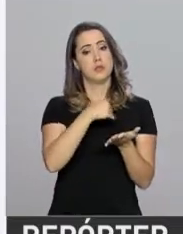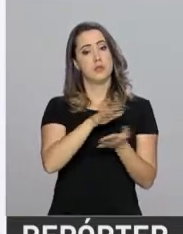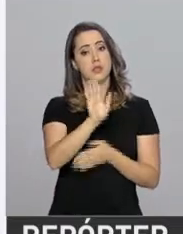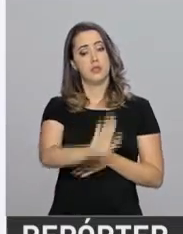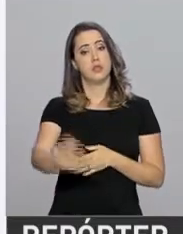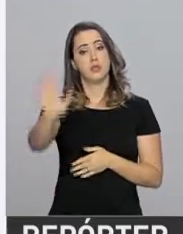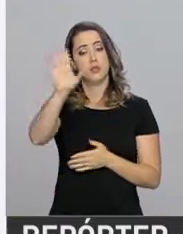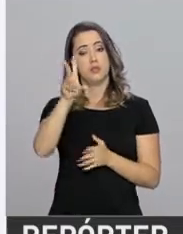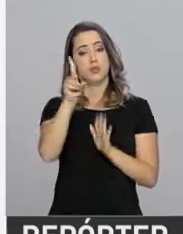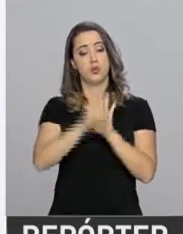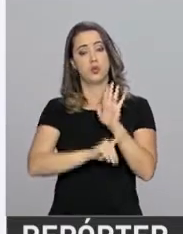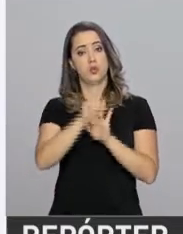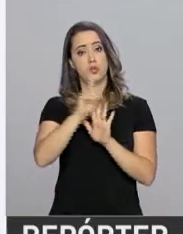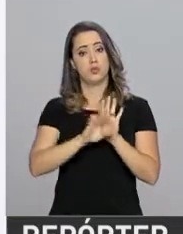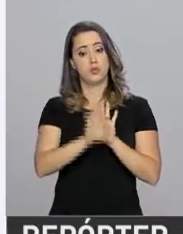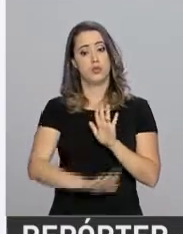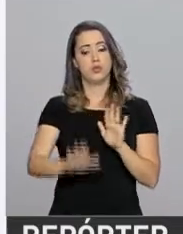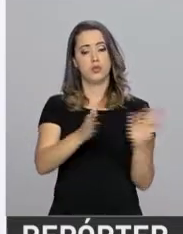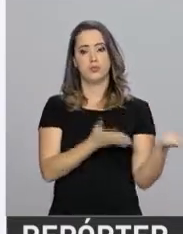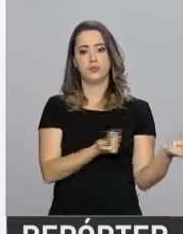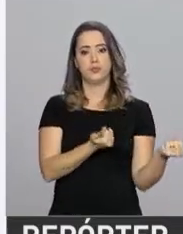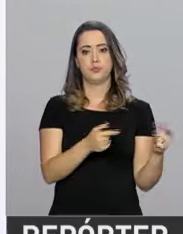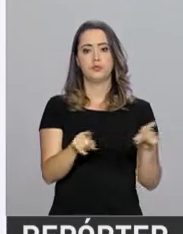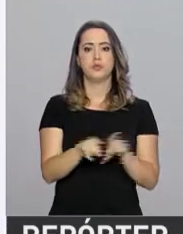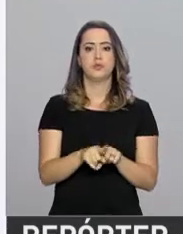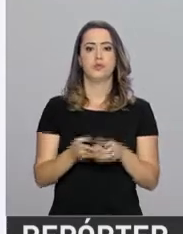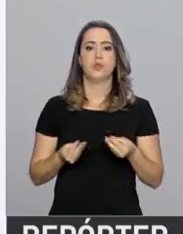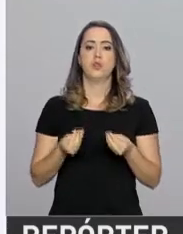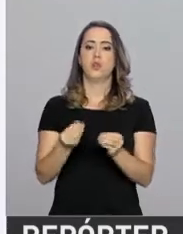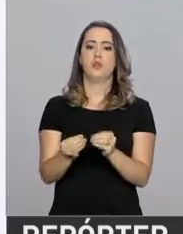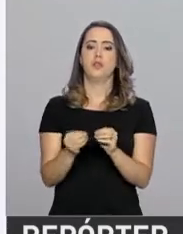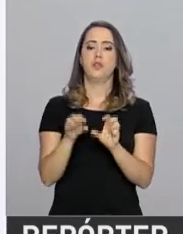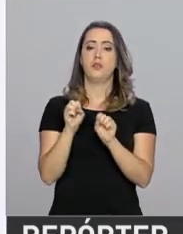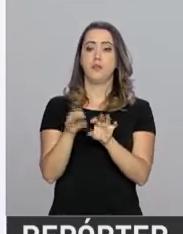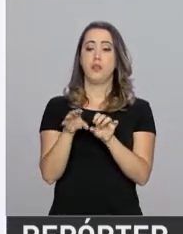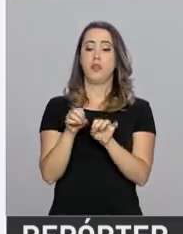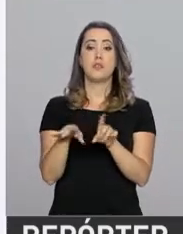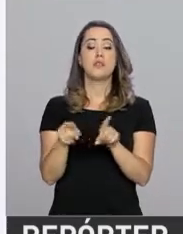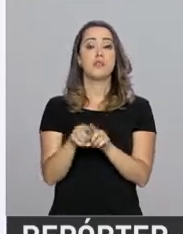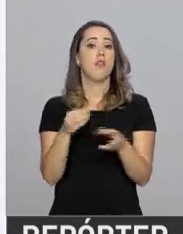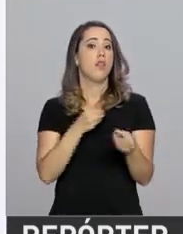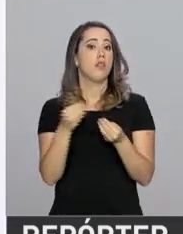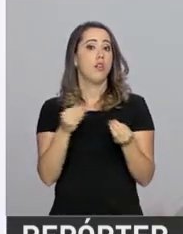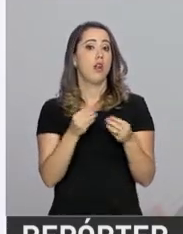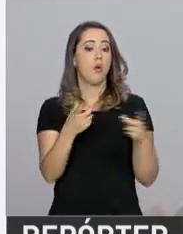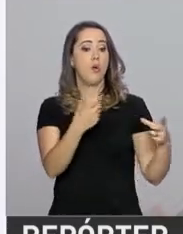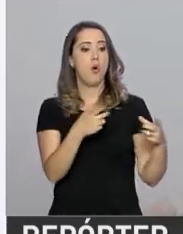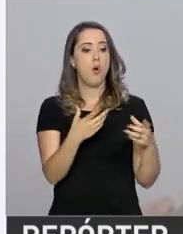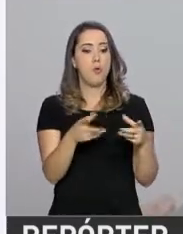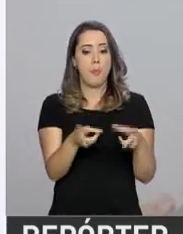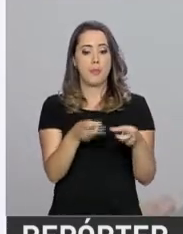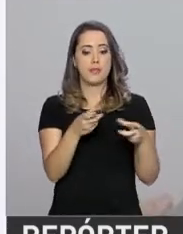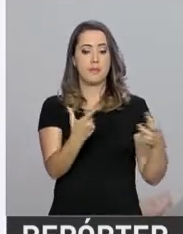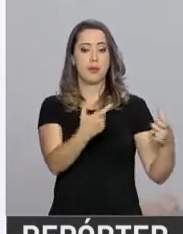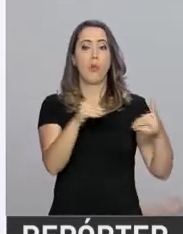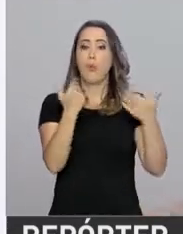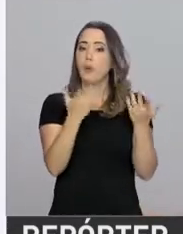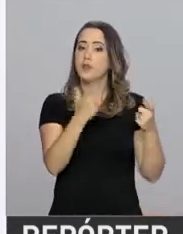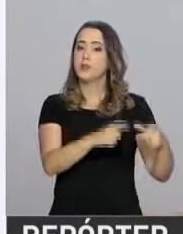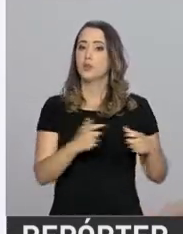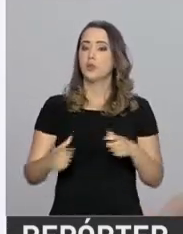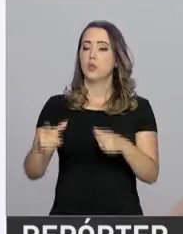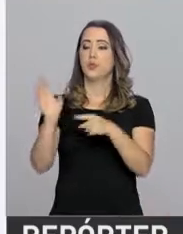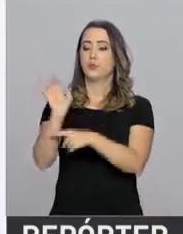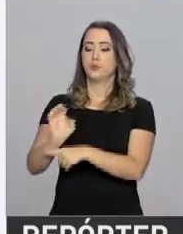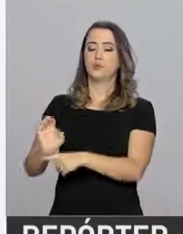Adolescente e da Childhood Brasil, que é da sociedade civil organizada, levar essa metodologia do mapear para os estados, para aqueles estados que